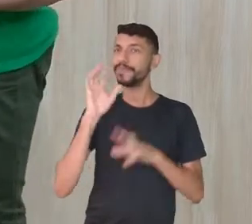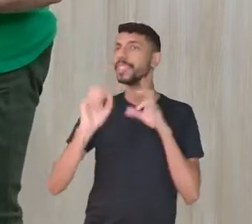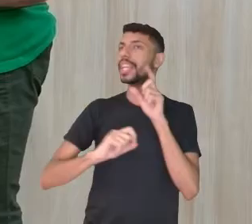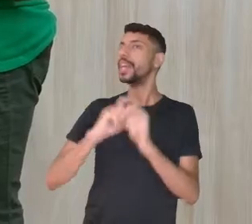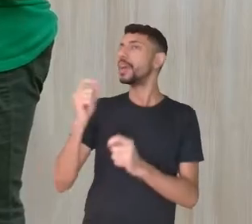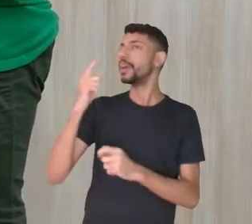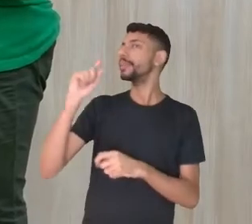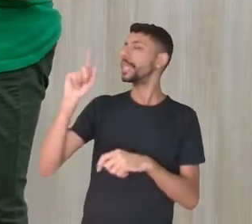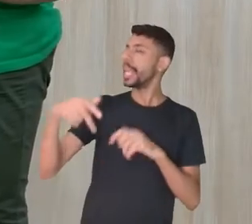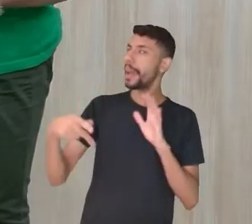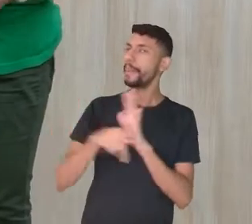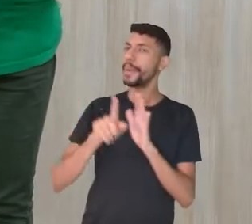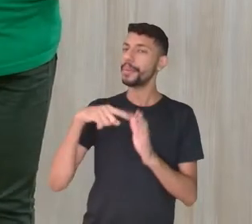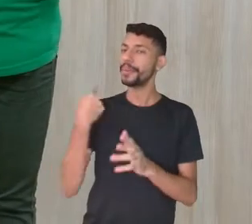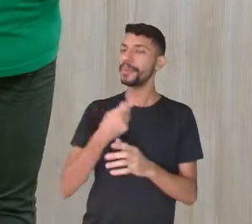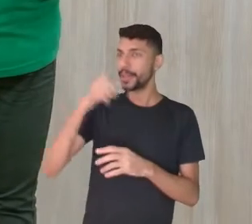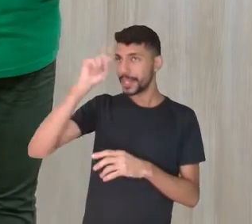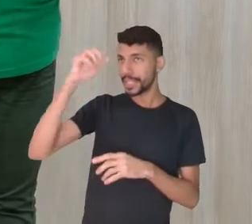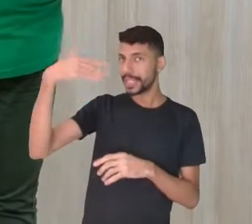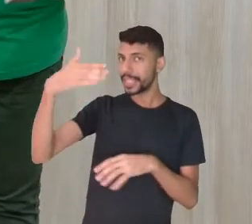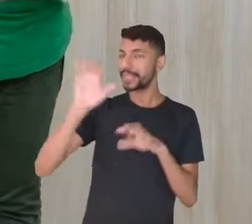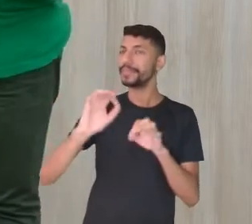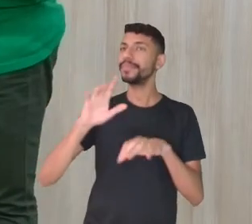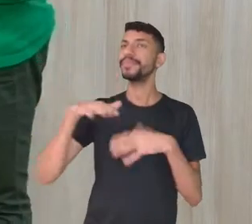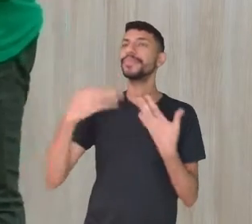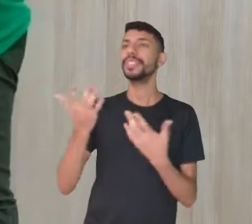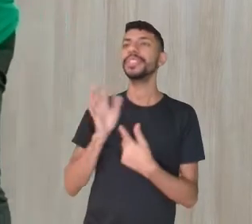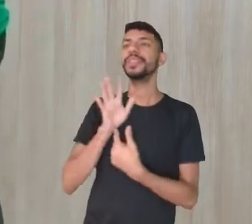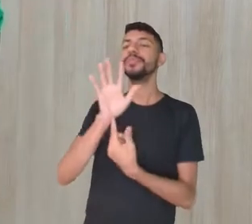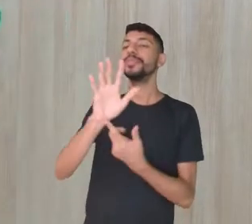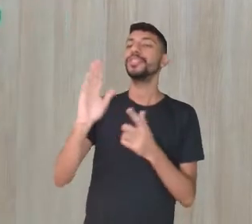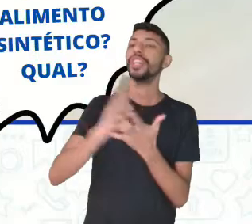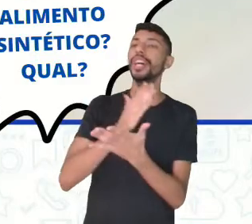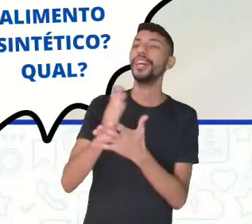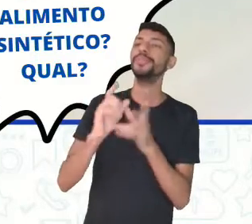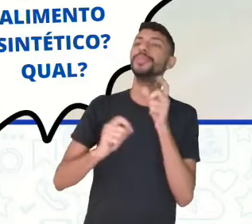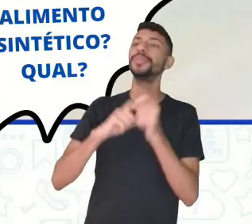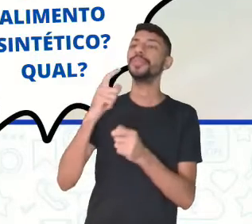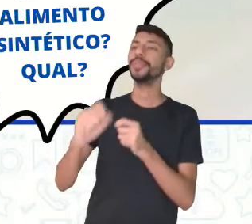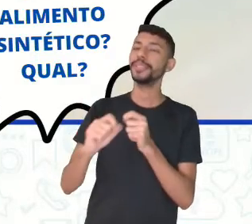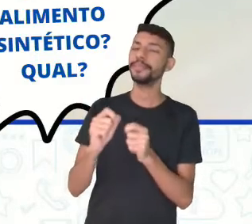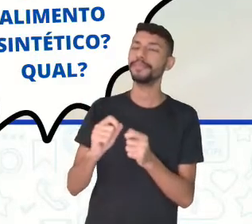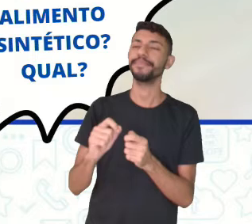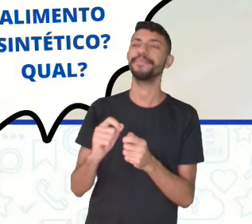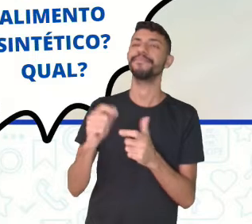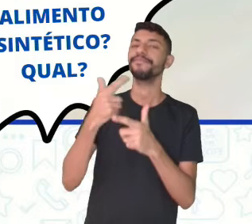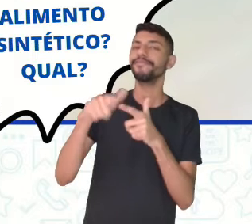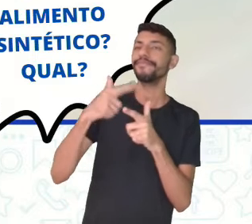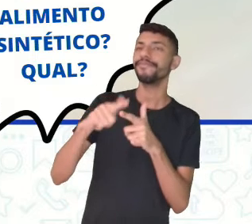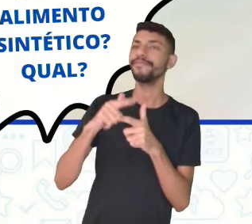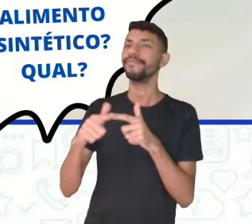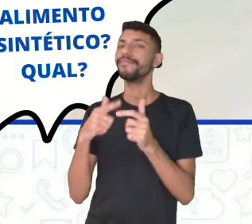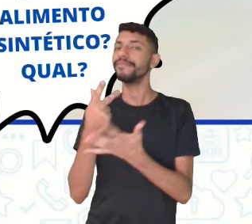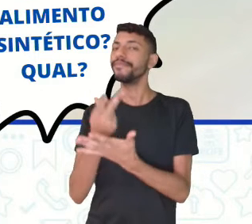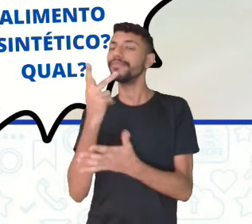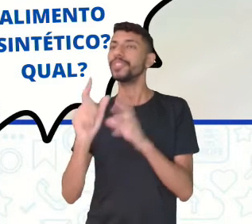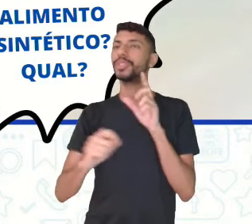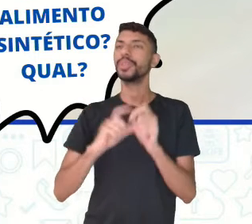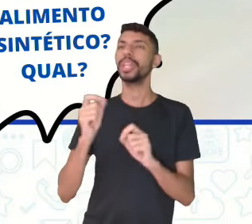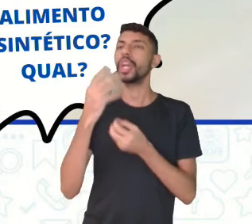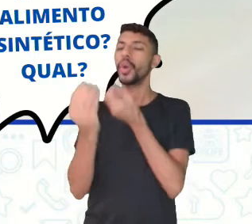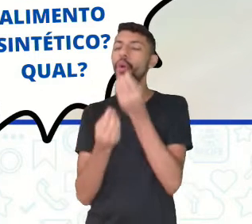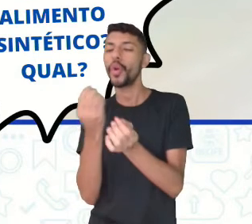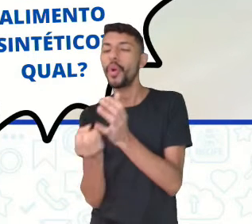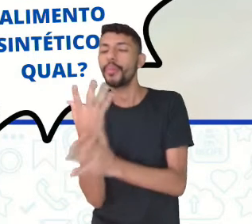dia a dia. E revendo, eu trouxe para vocês algumas situações de problema, onde nós vimos como são